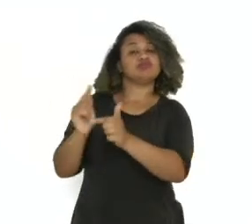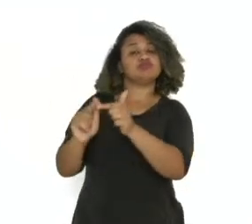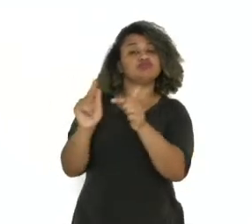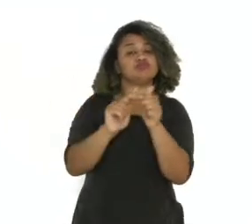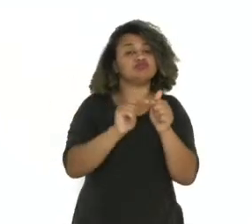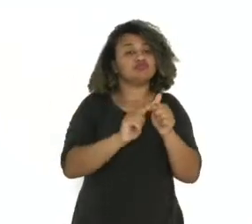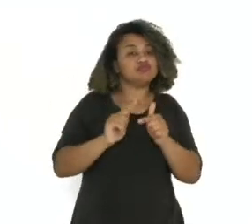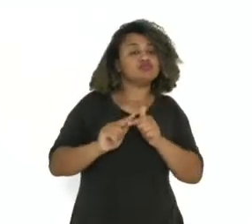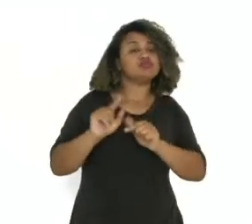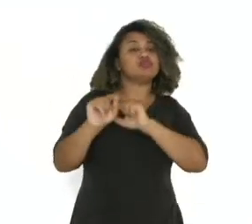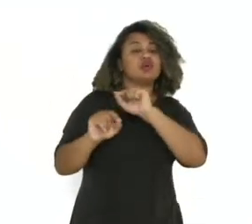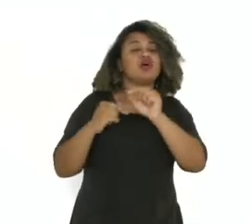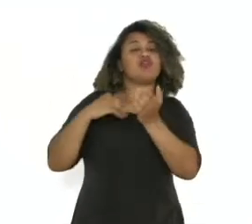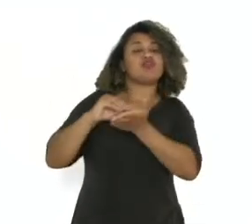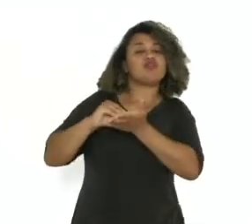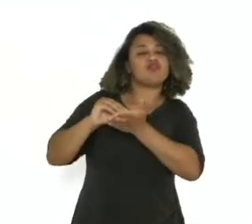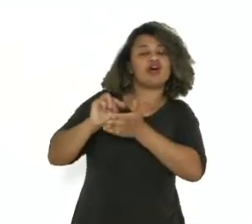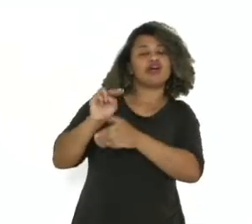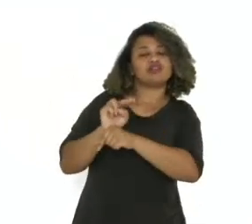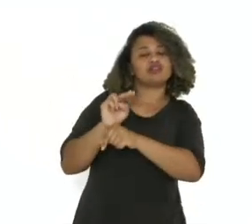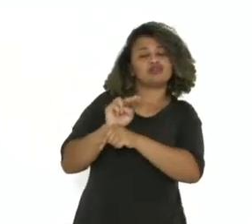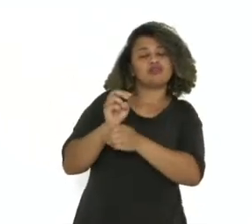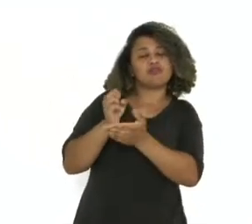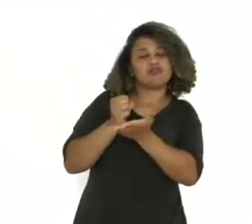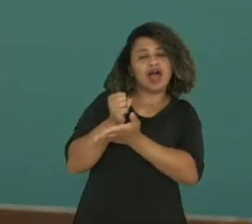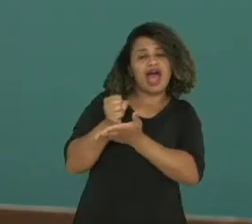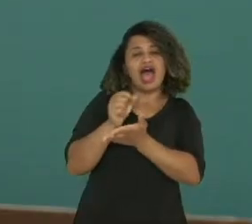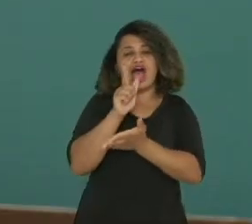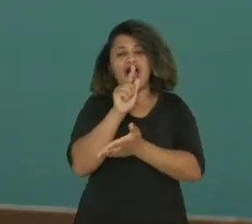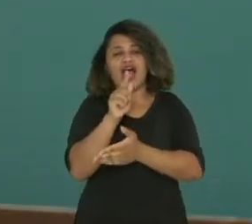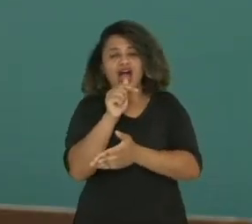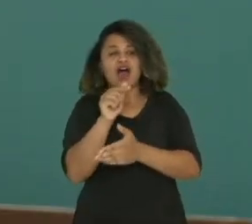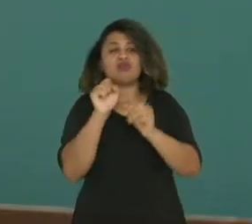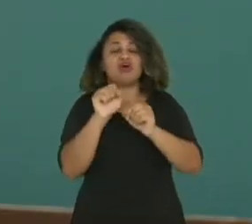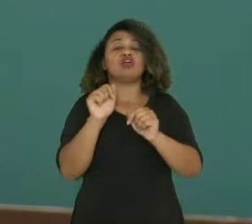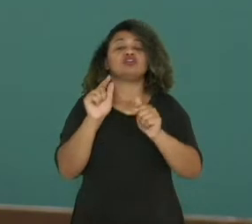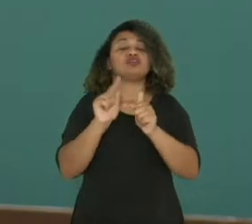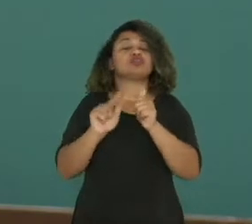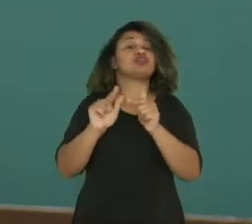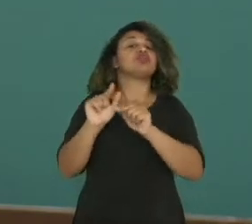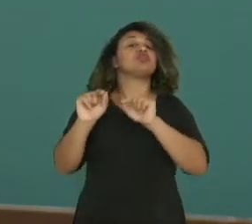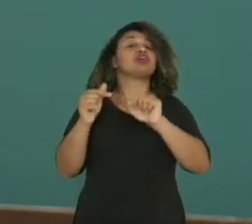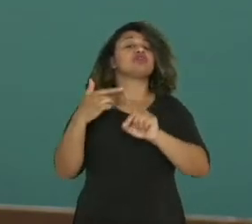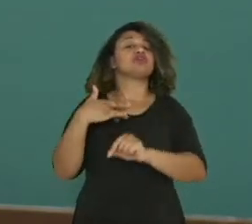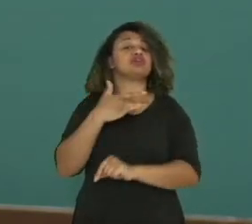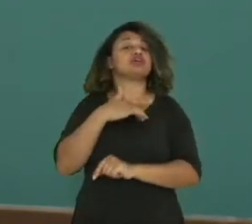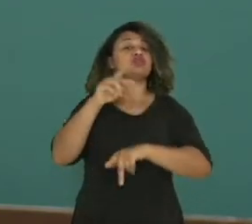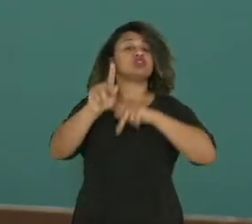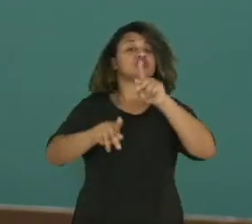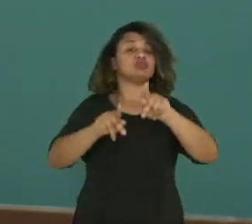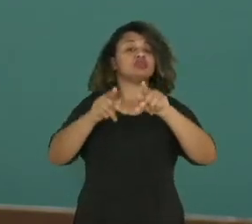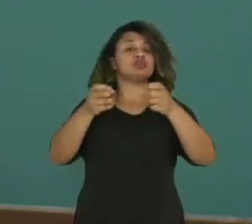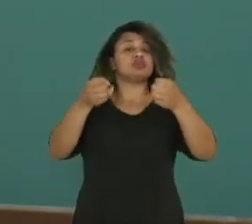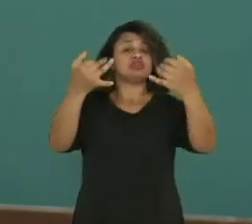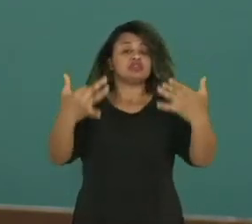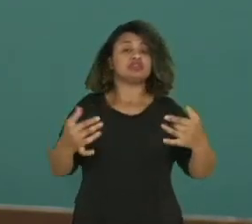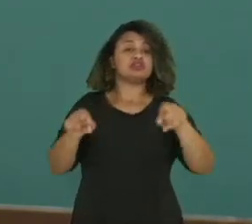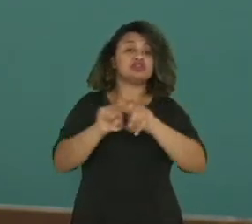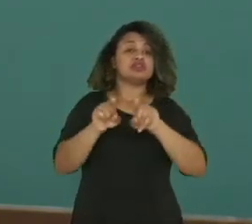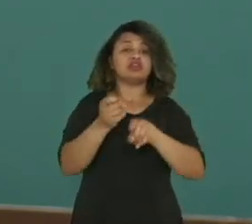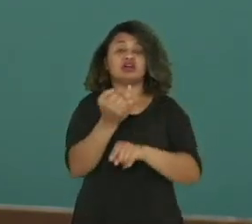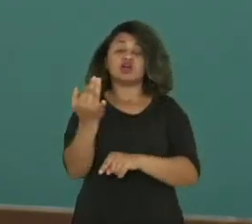problemas a falta de saneamento básico pode causar para a saúde da população e destaque também